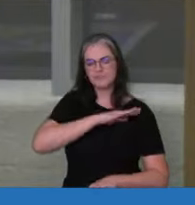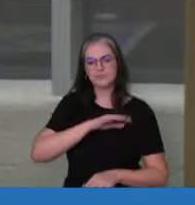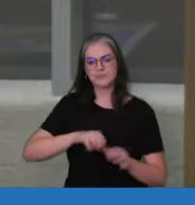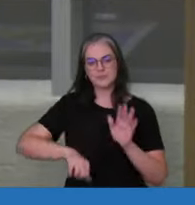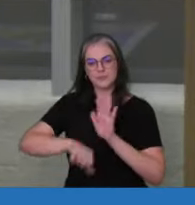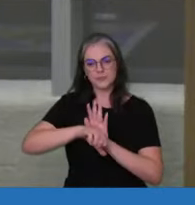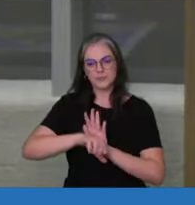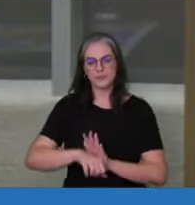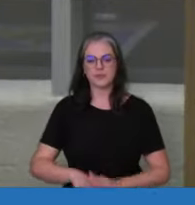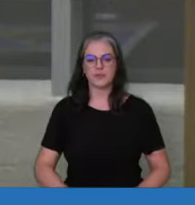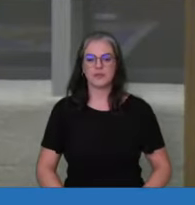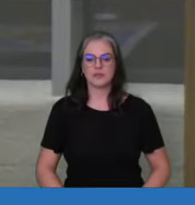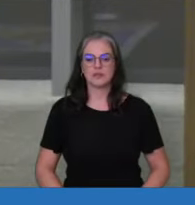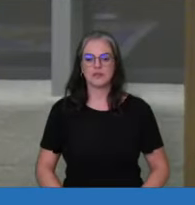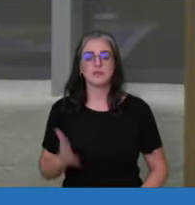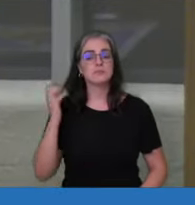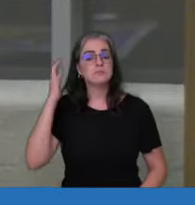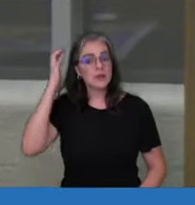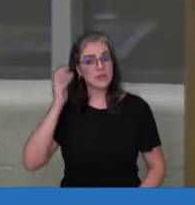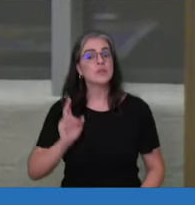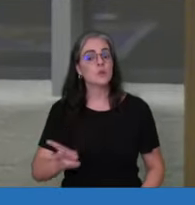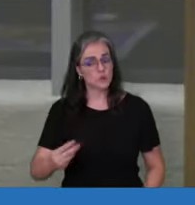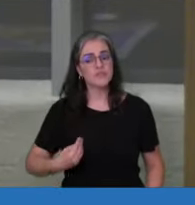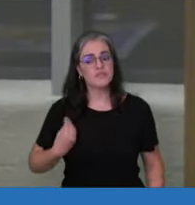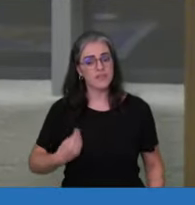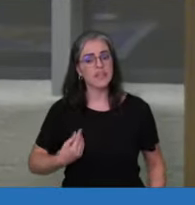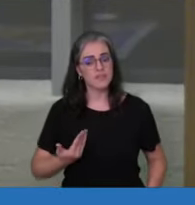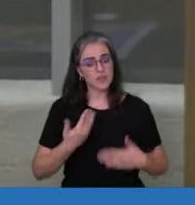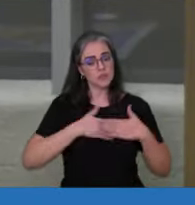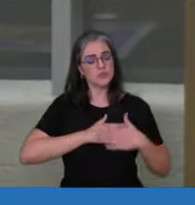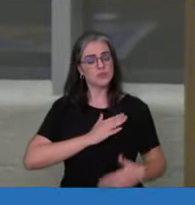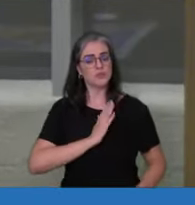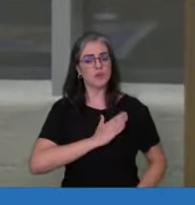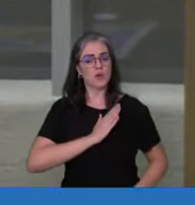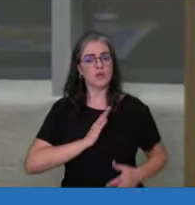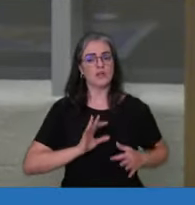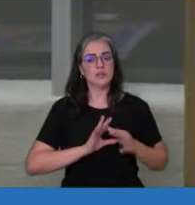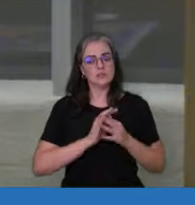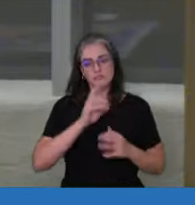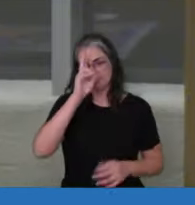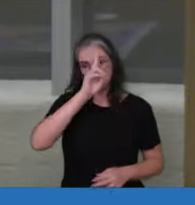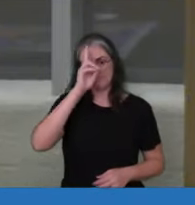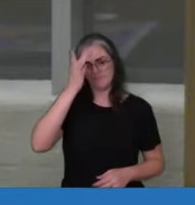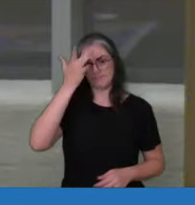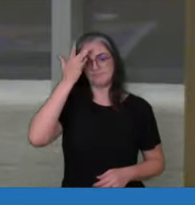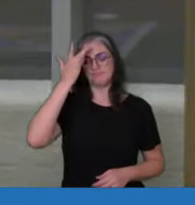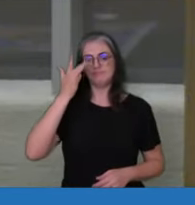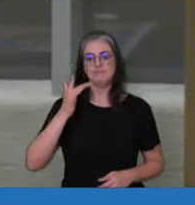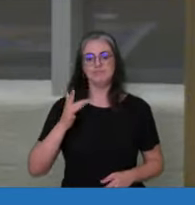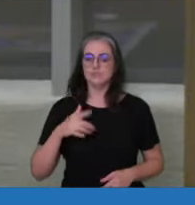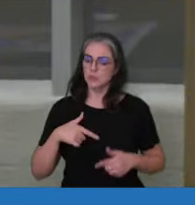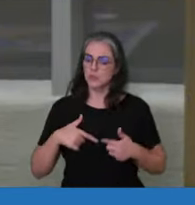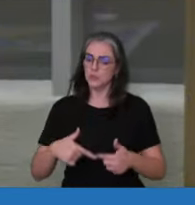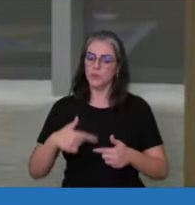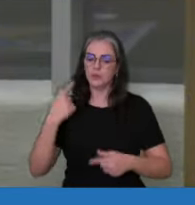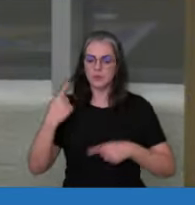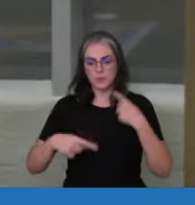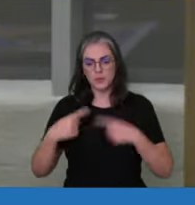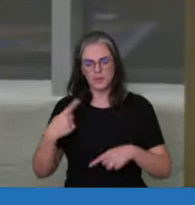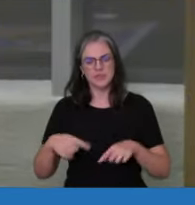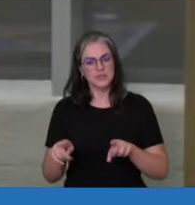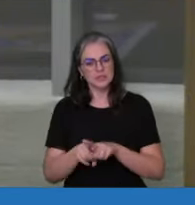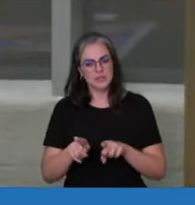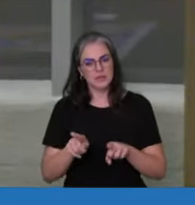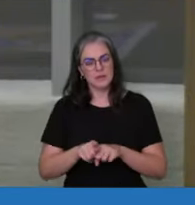crime bárbaro. Marielle permanece viva em nossos corações, em nossas memórias, no nosso fazer político, na construção